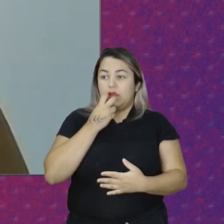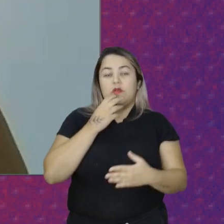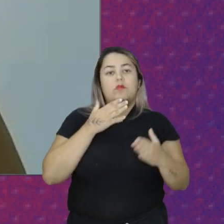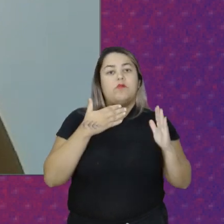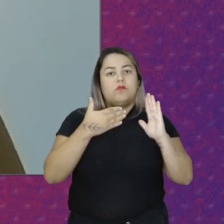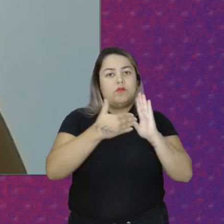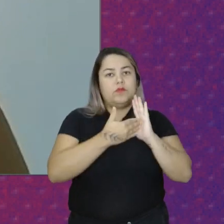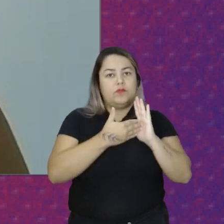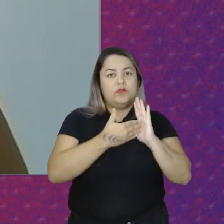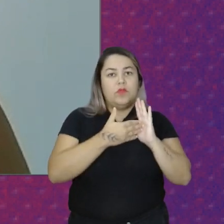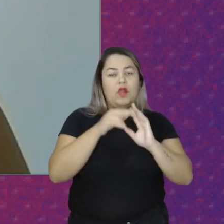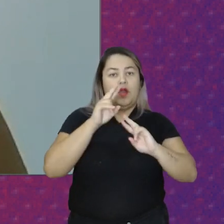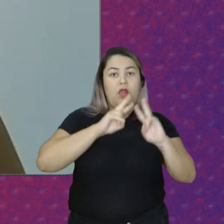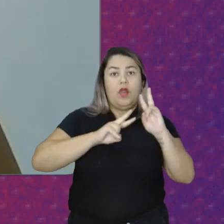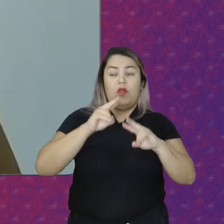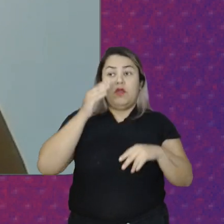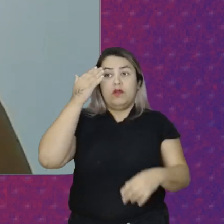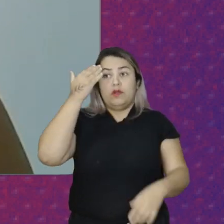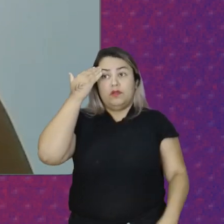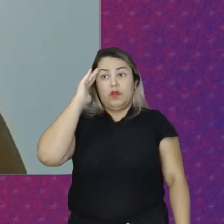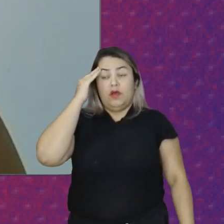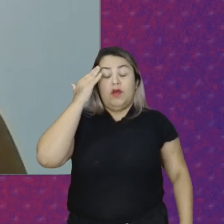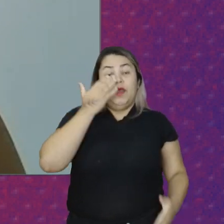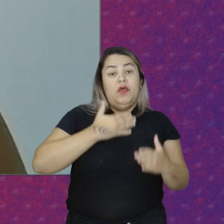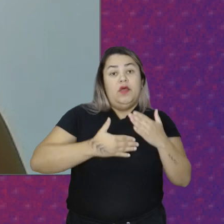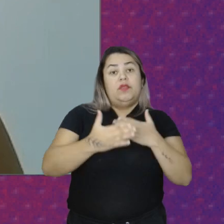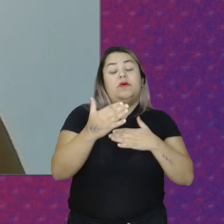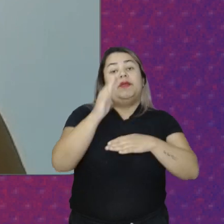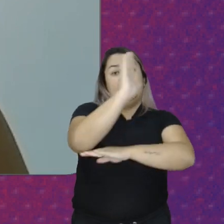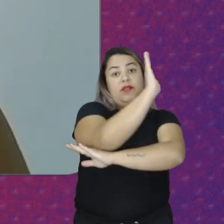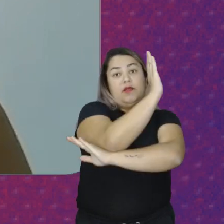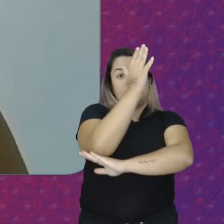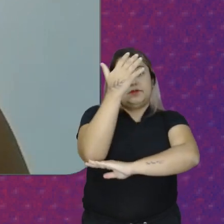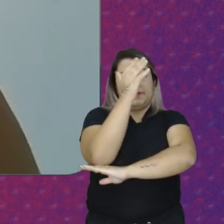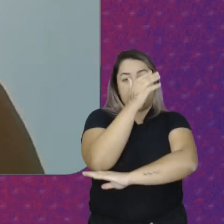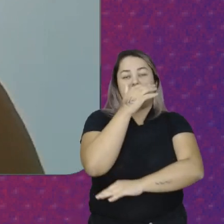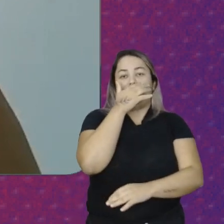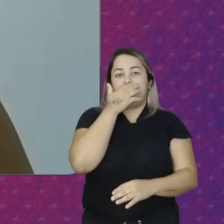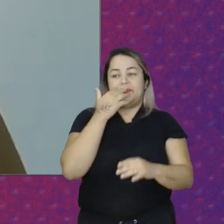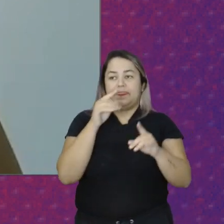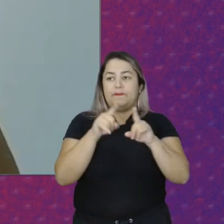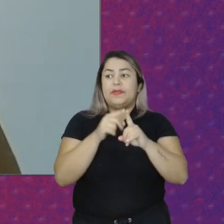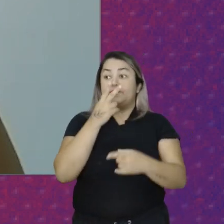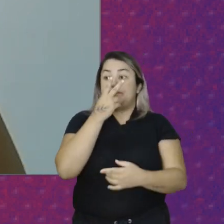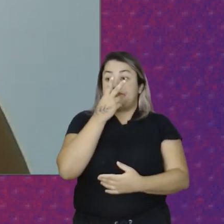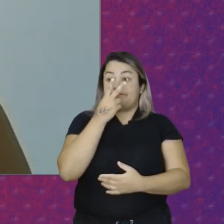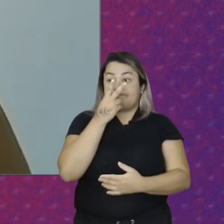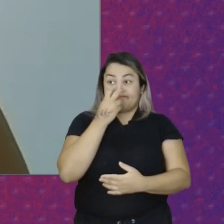impedimento visual, então é um impedimento de longo prazo de natureza sensorial, no caso visual.